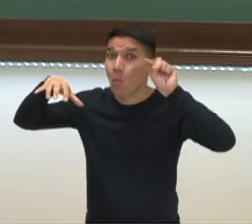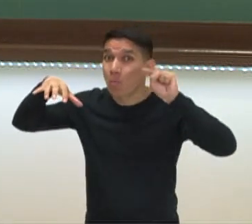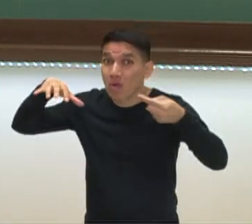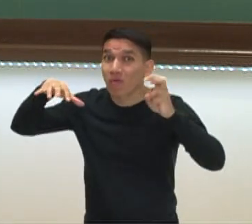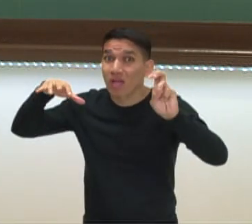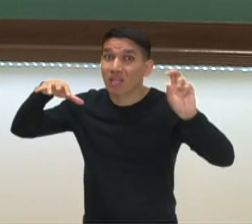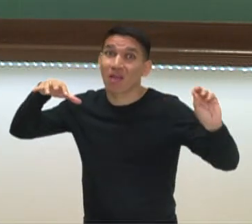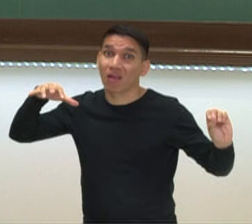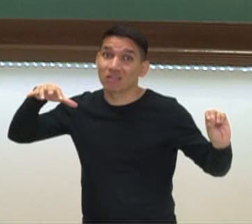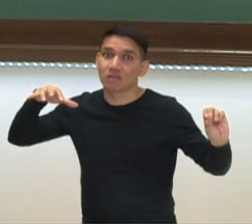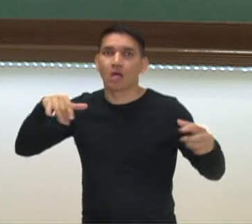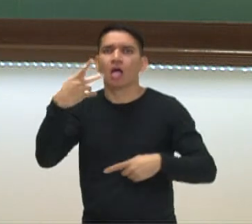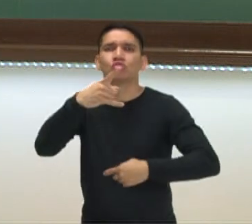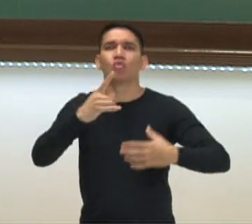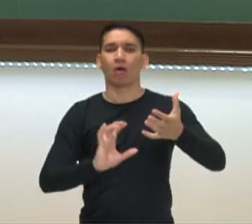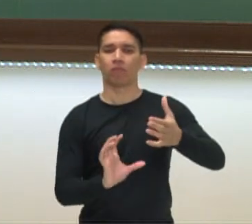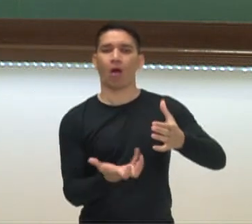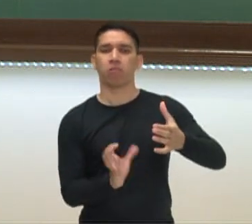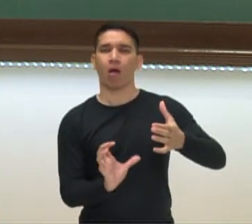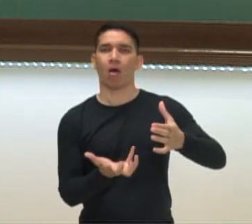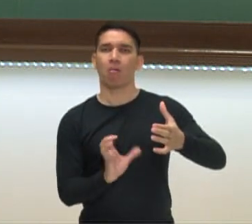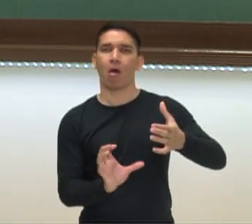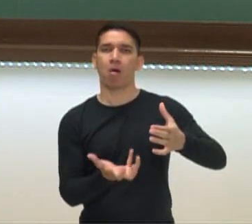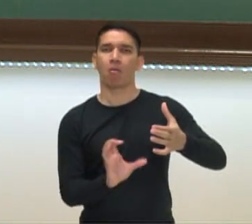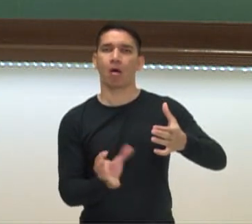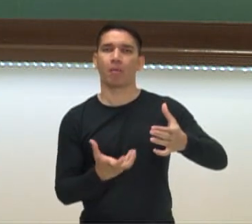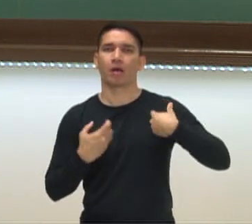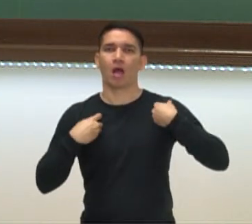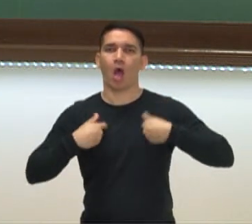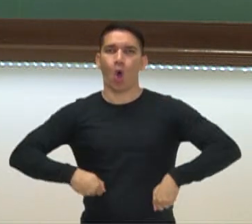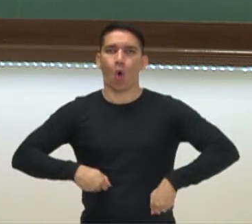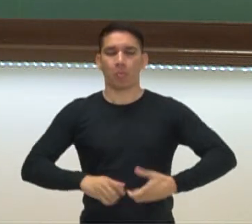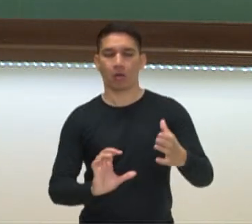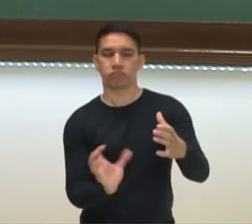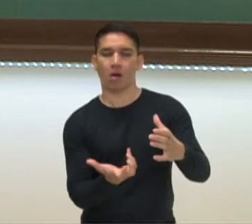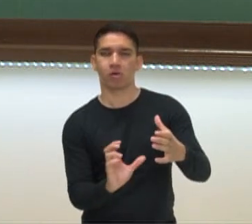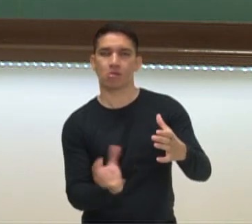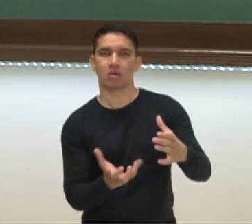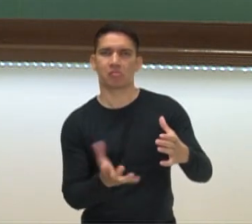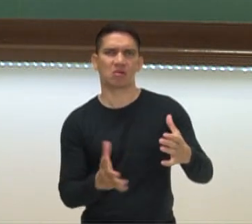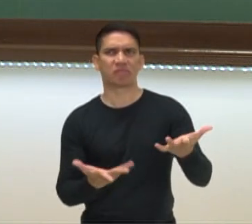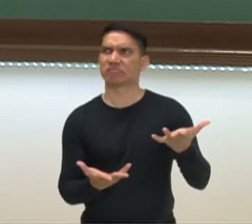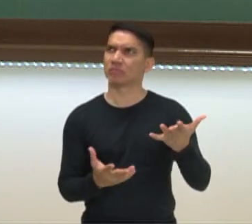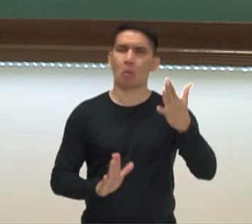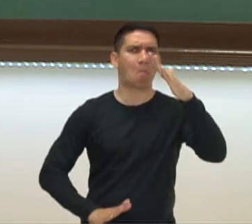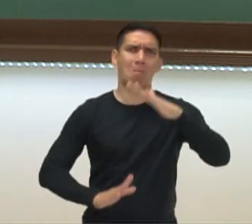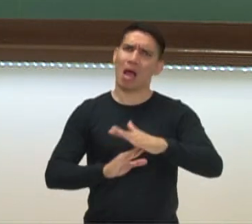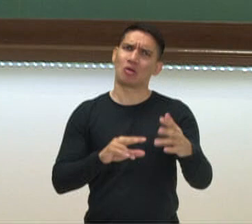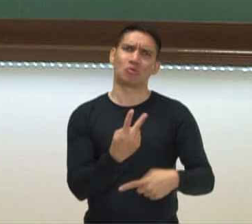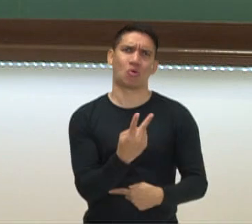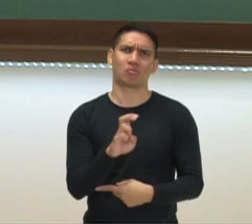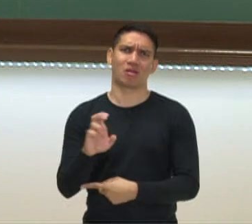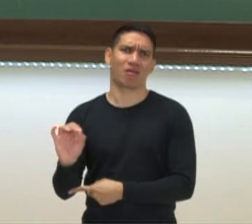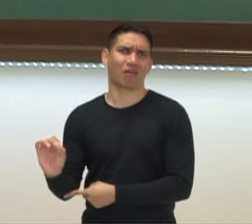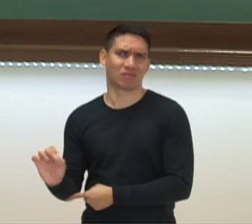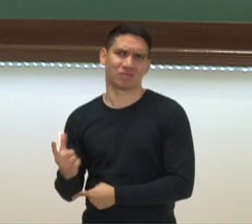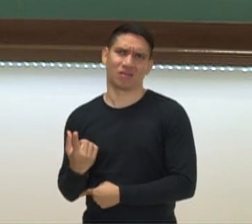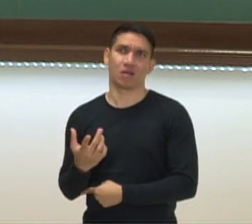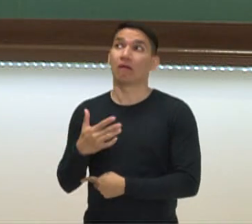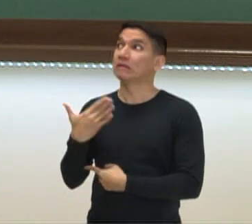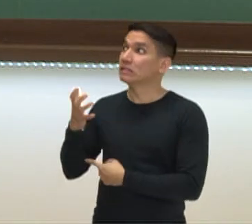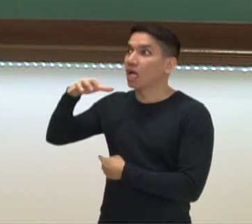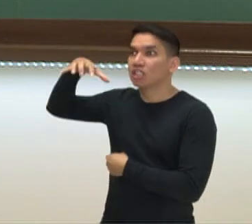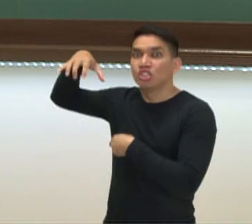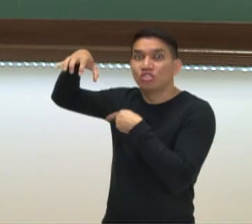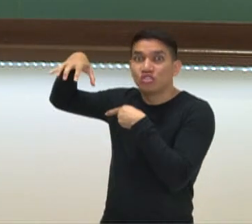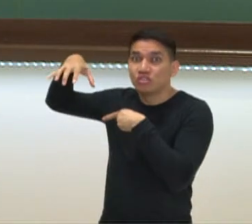máquina de lavar sua deve gastar uns 2.000 watts, né? No máximo 2.200 watts. Ou seja, o chuveiro consome muito